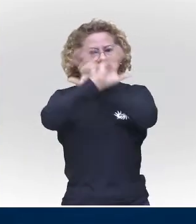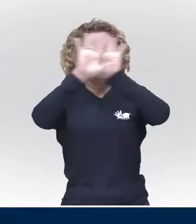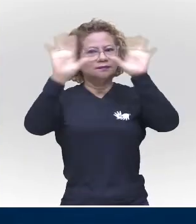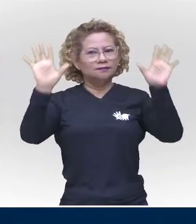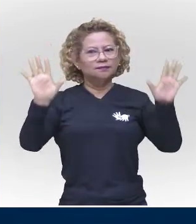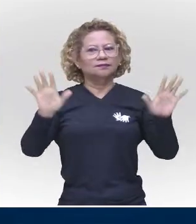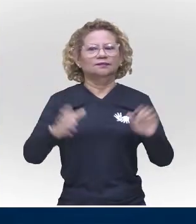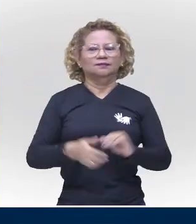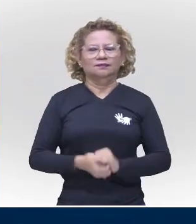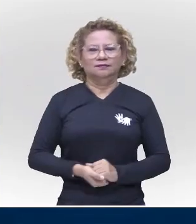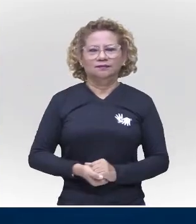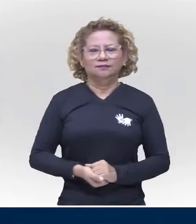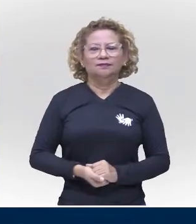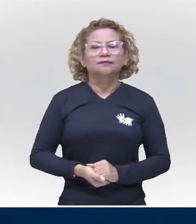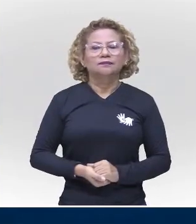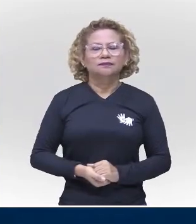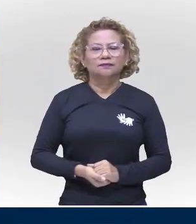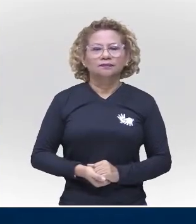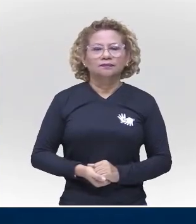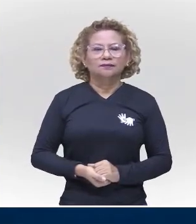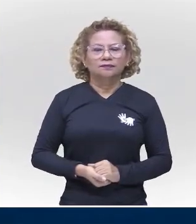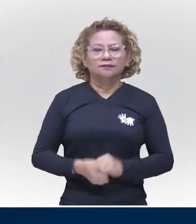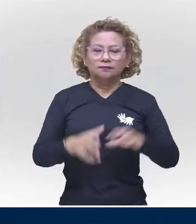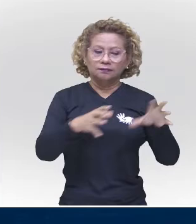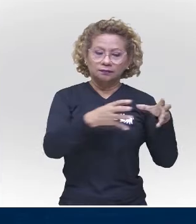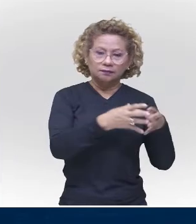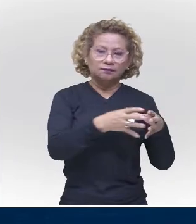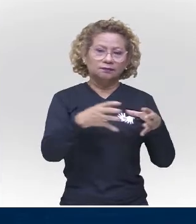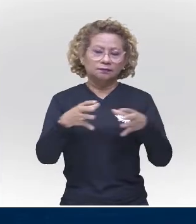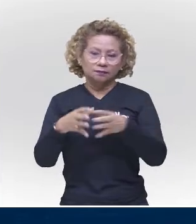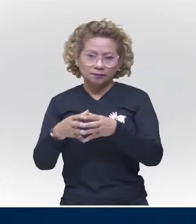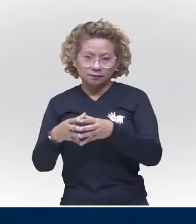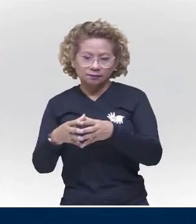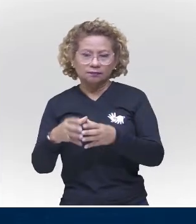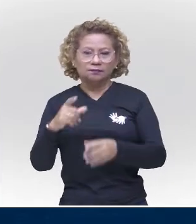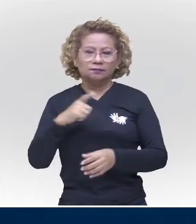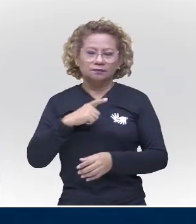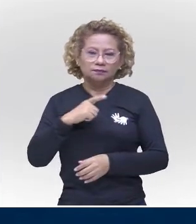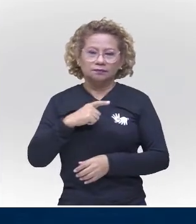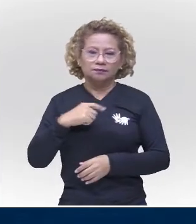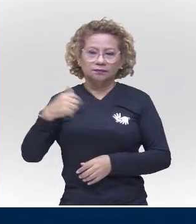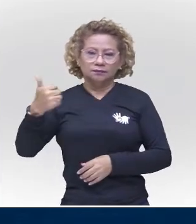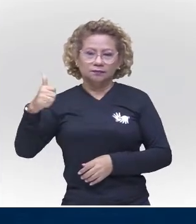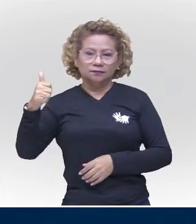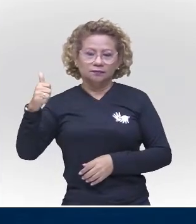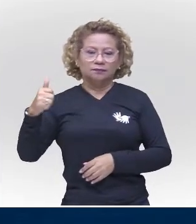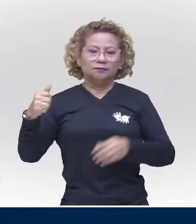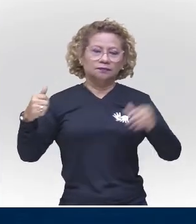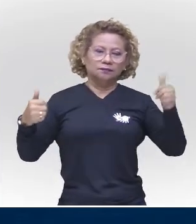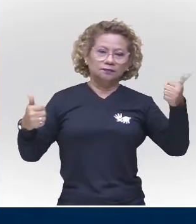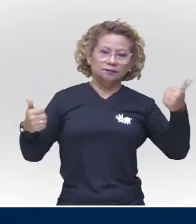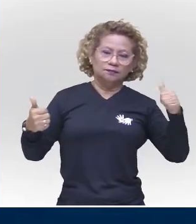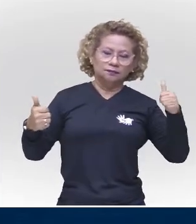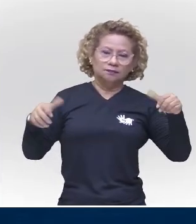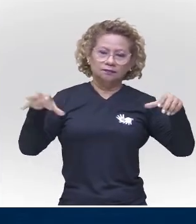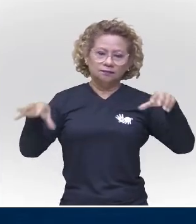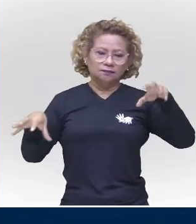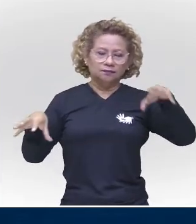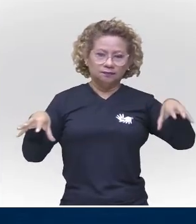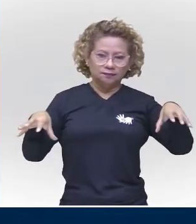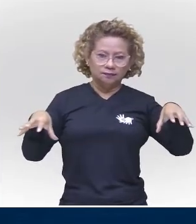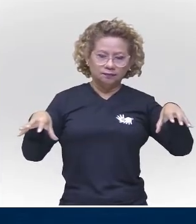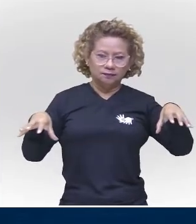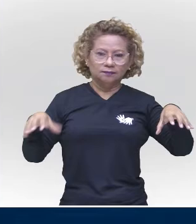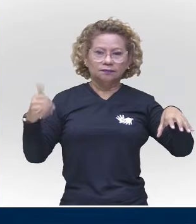americano também é um esporte coletivo, onde cada time possui 11 jogadores, e nesse time de